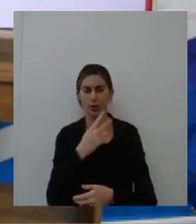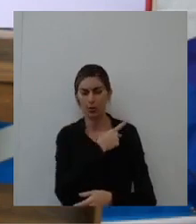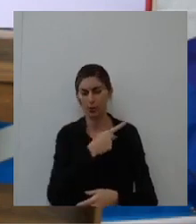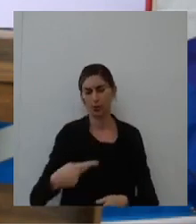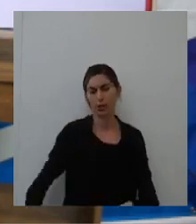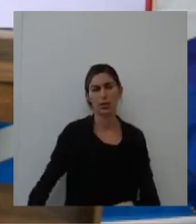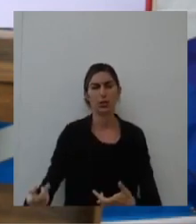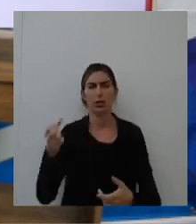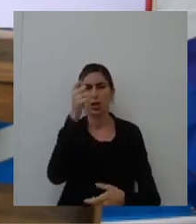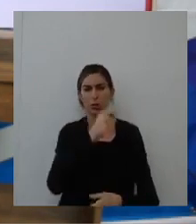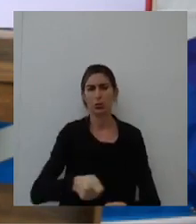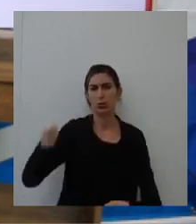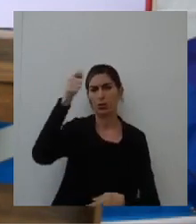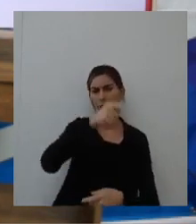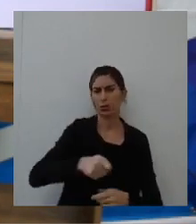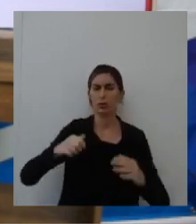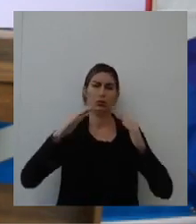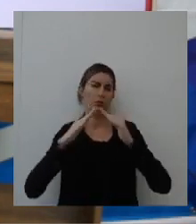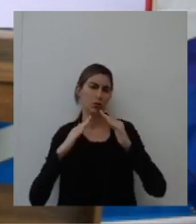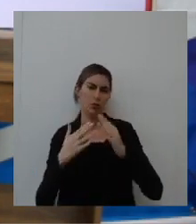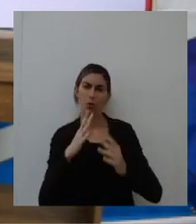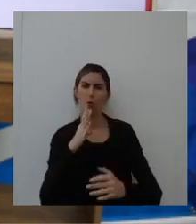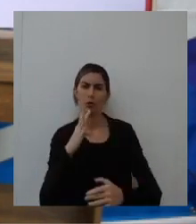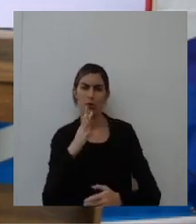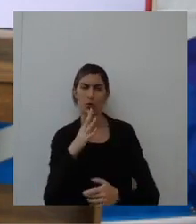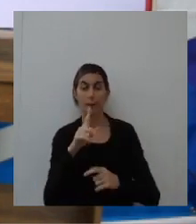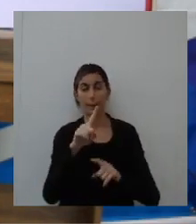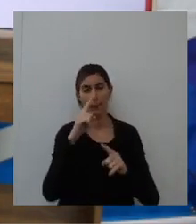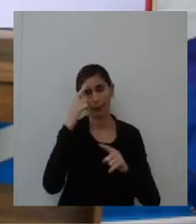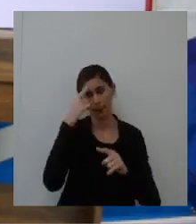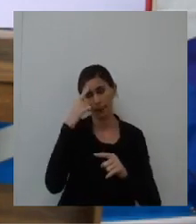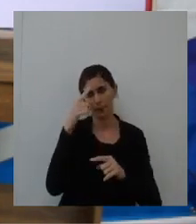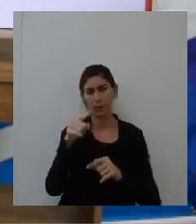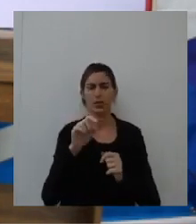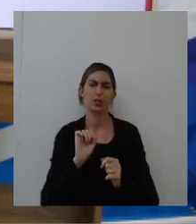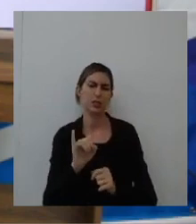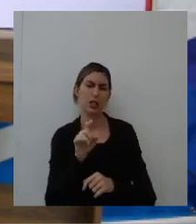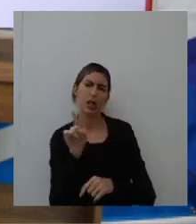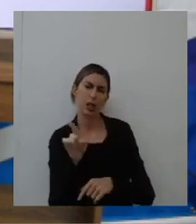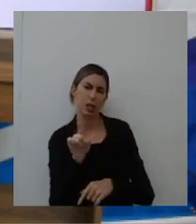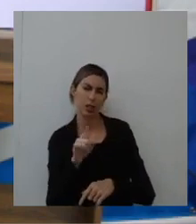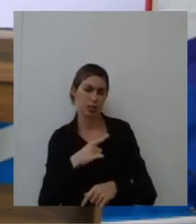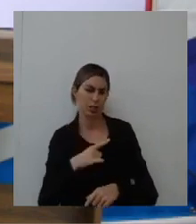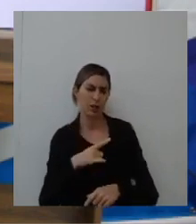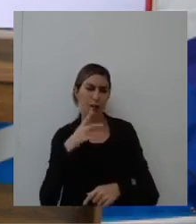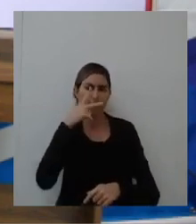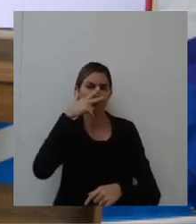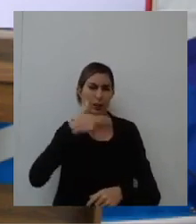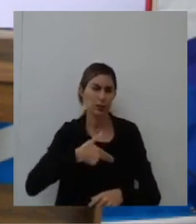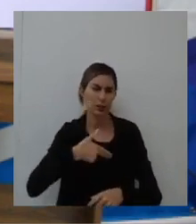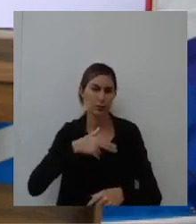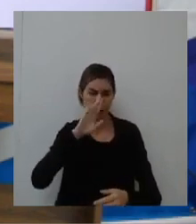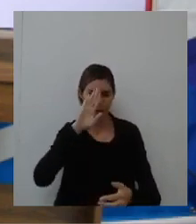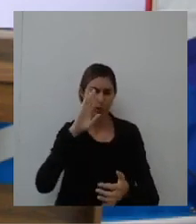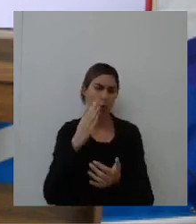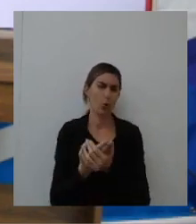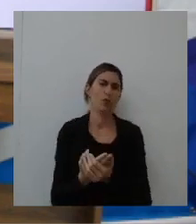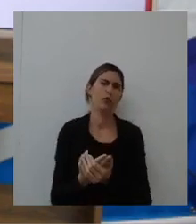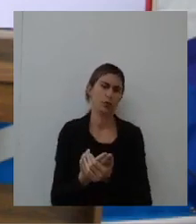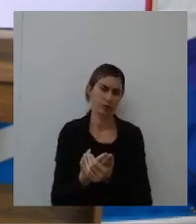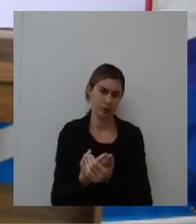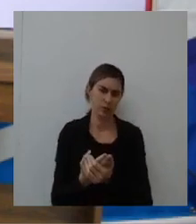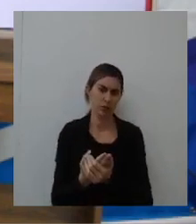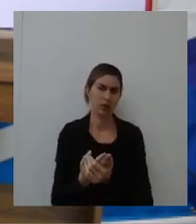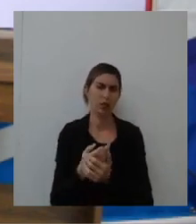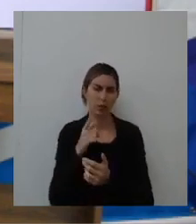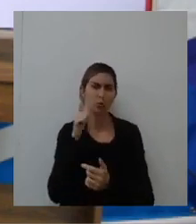de associação dos moradores e tudo mais. Só que você tem que pensar o seguinte: será que ele teria a mesma credibilidade